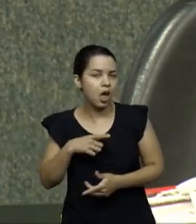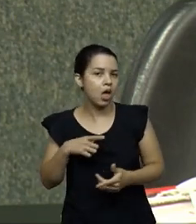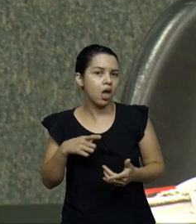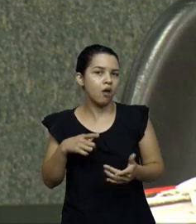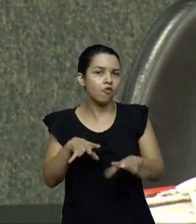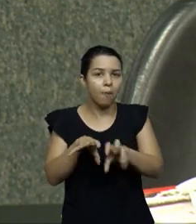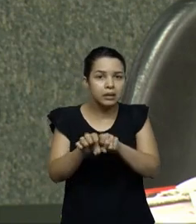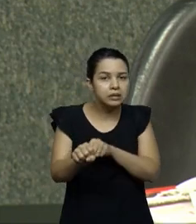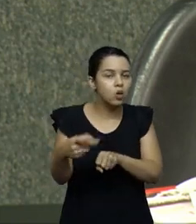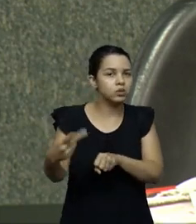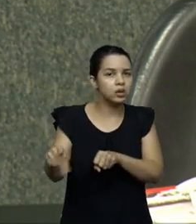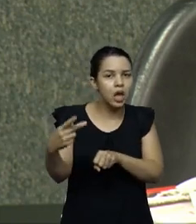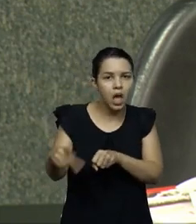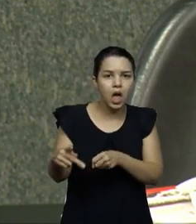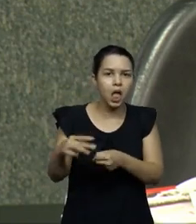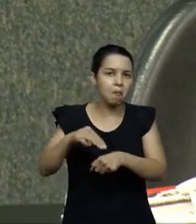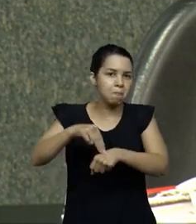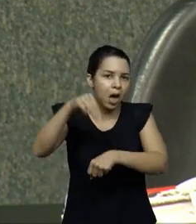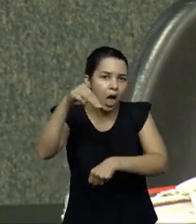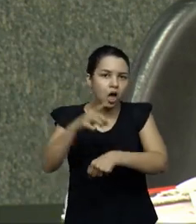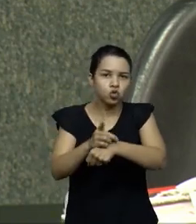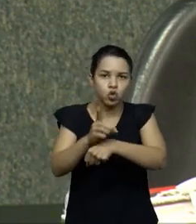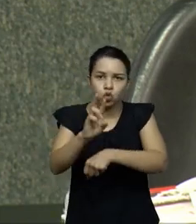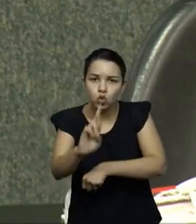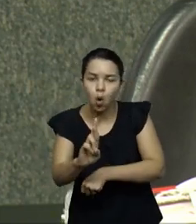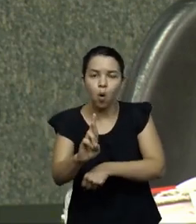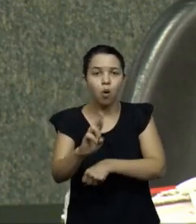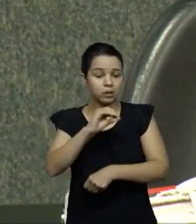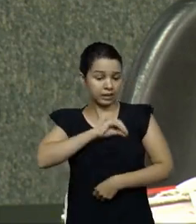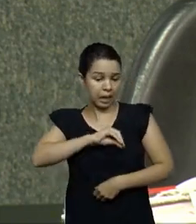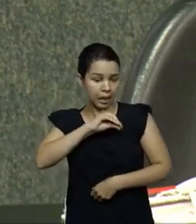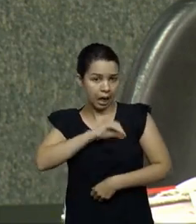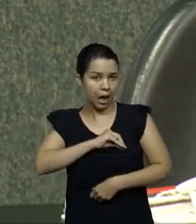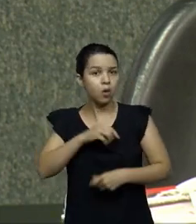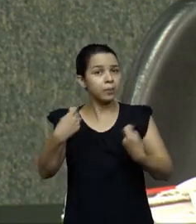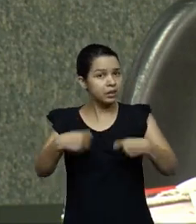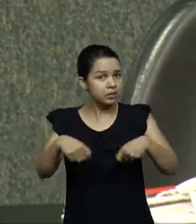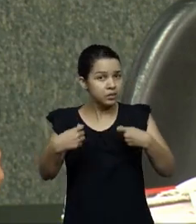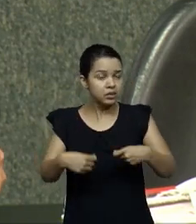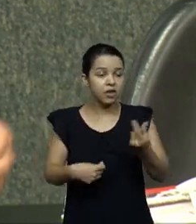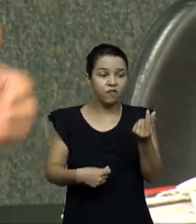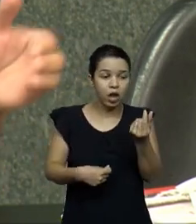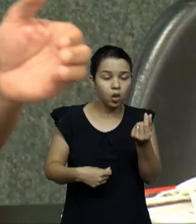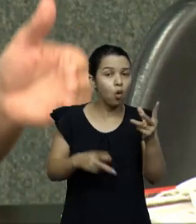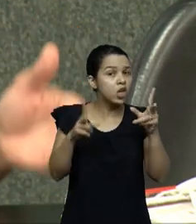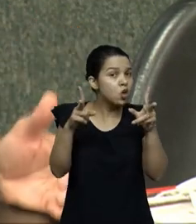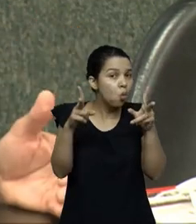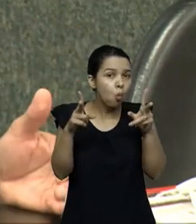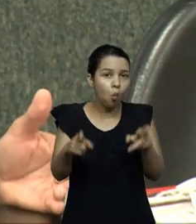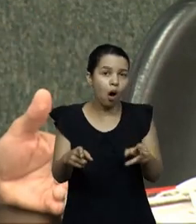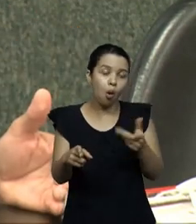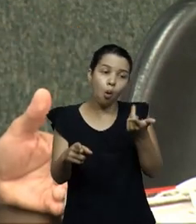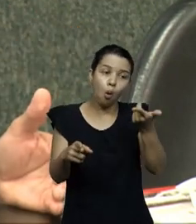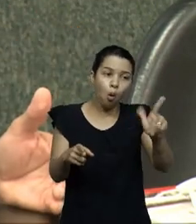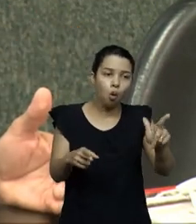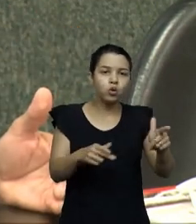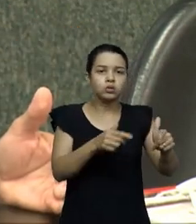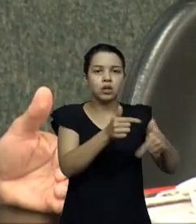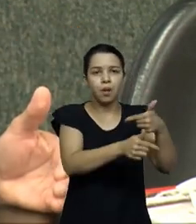ele também tem o direito de receber o mesmo salário mesmo valor do outro trabalhador que